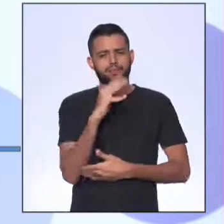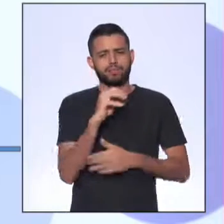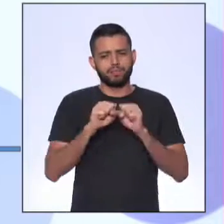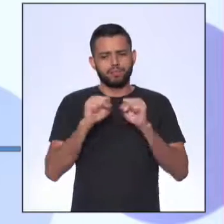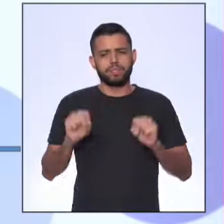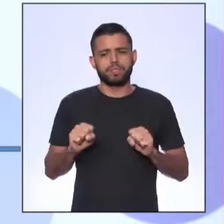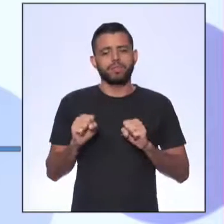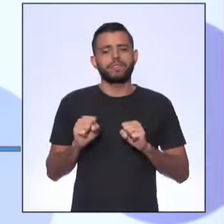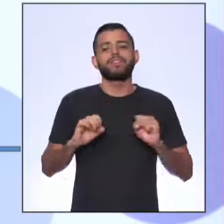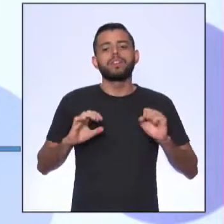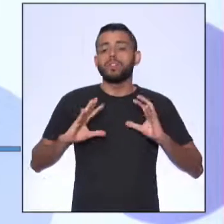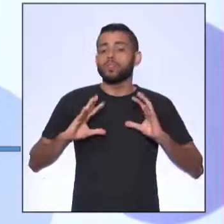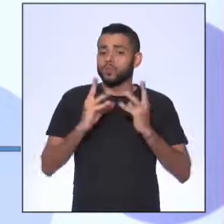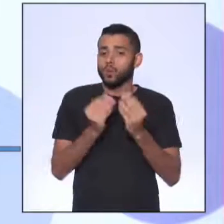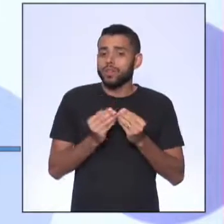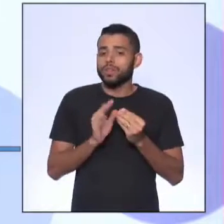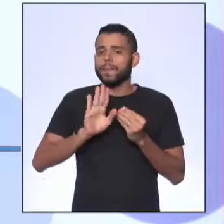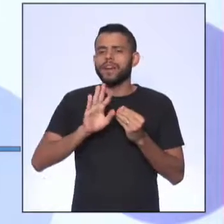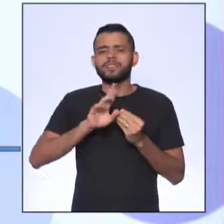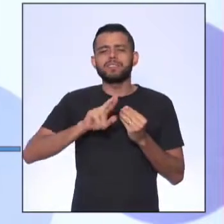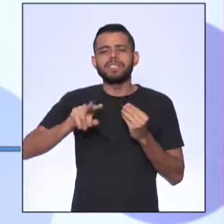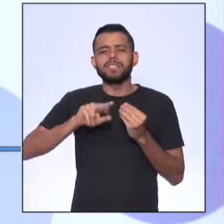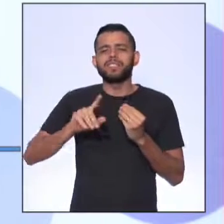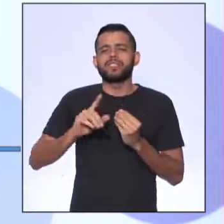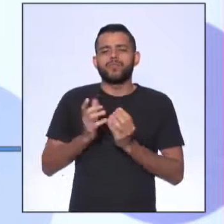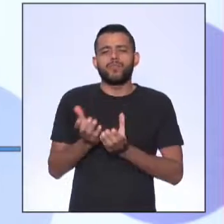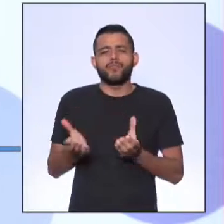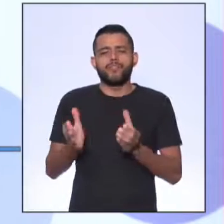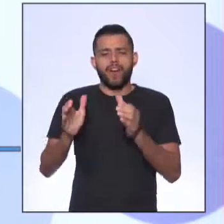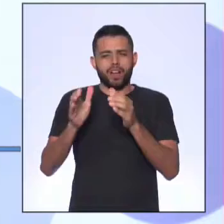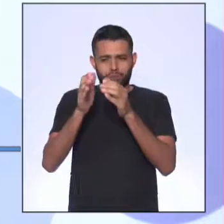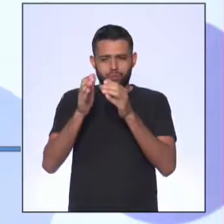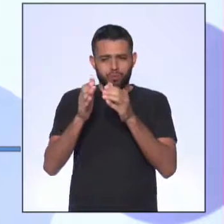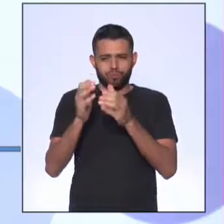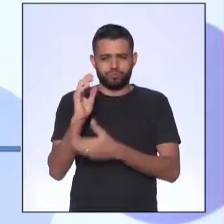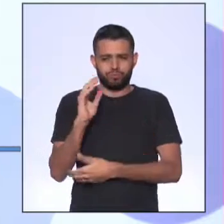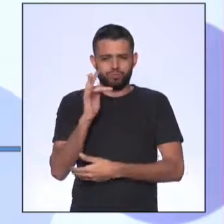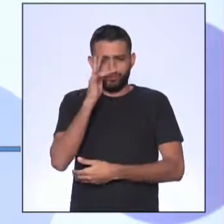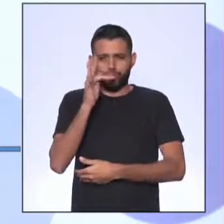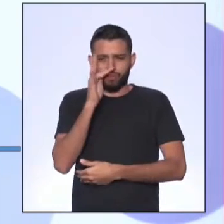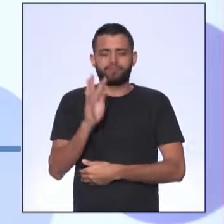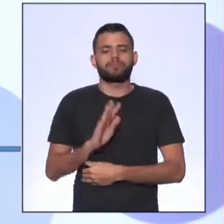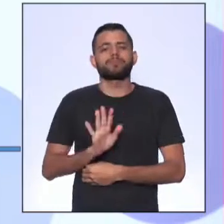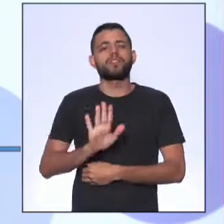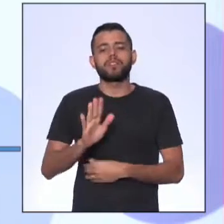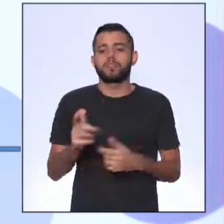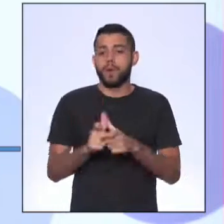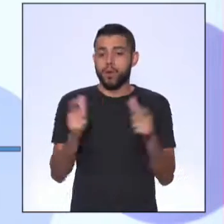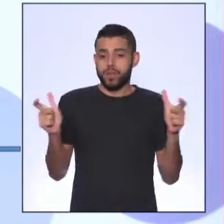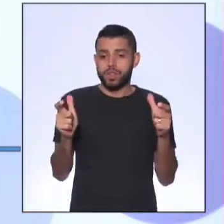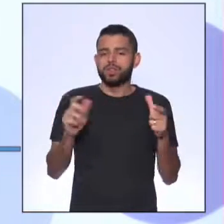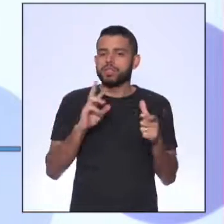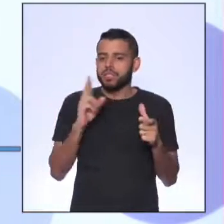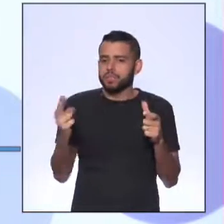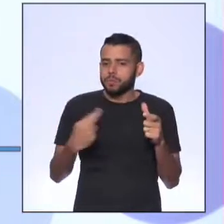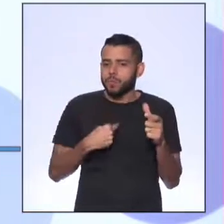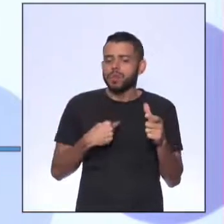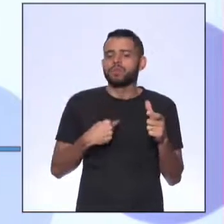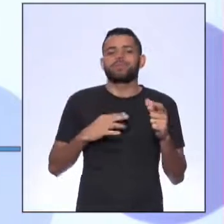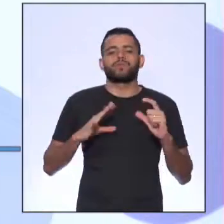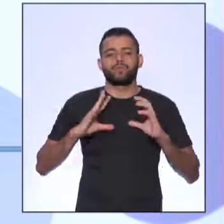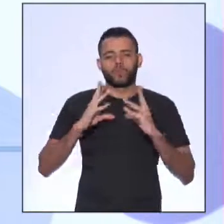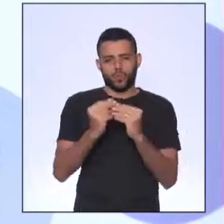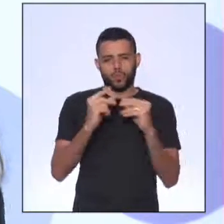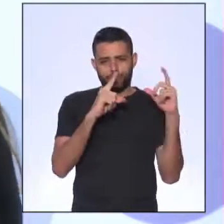todas, menos o terrário ou o vaso, né? Então, a maioria responde que são todas as imagens.